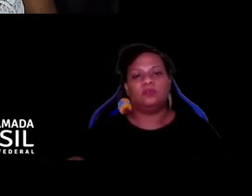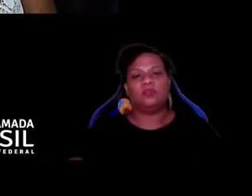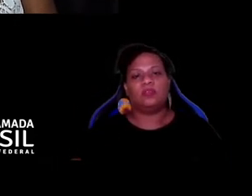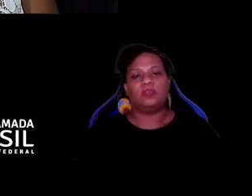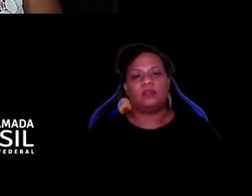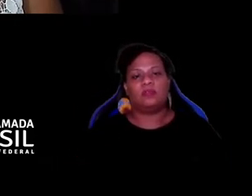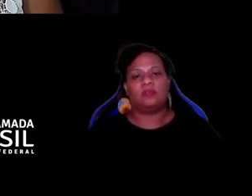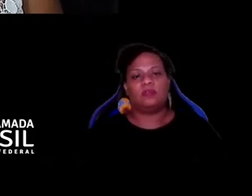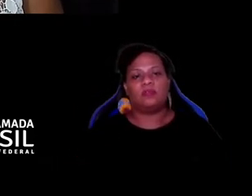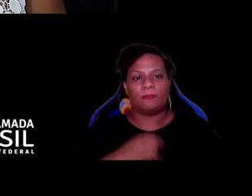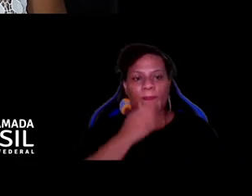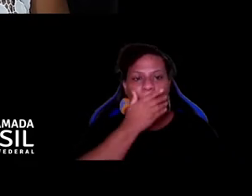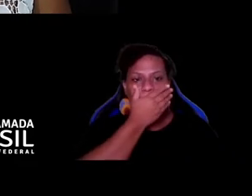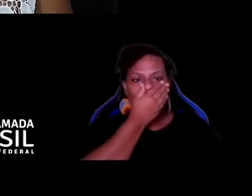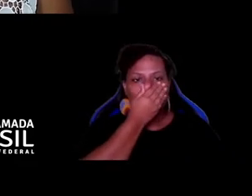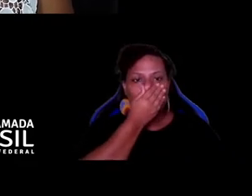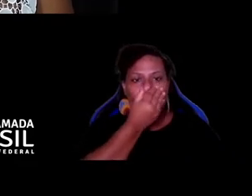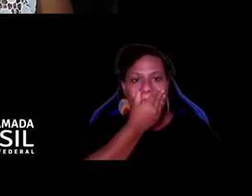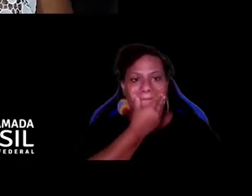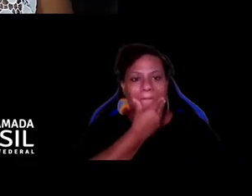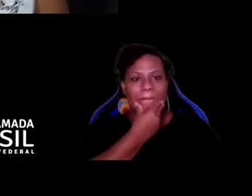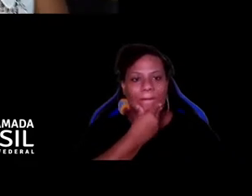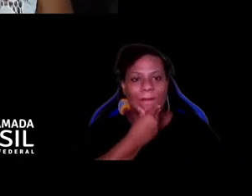Fechou seu microfone, mestra.